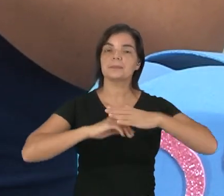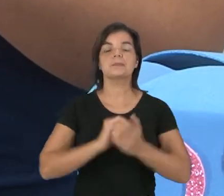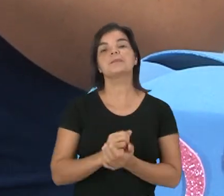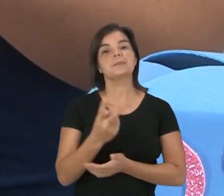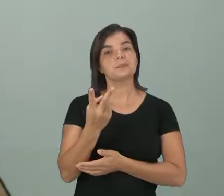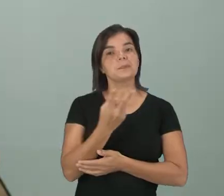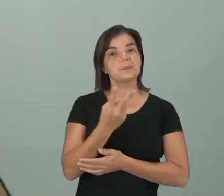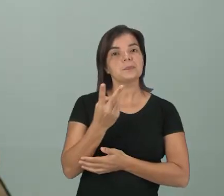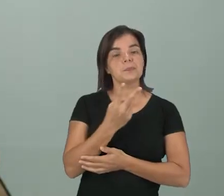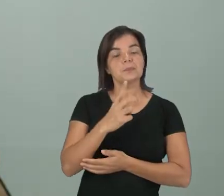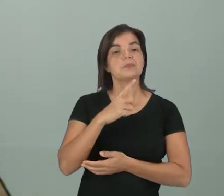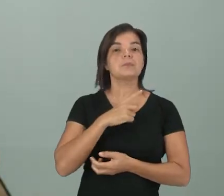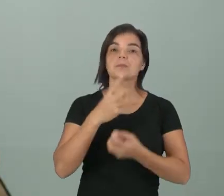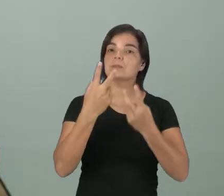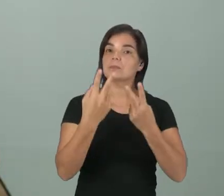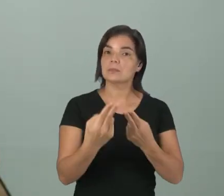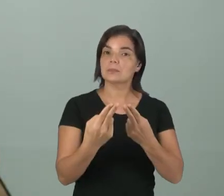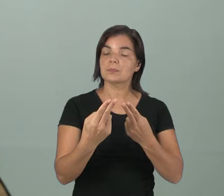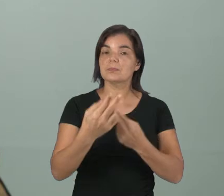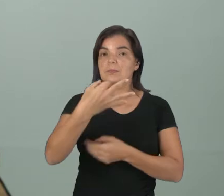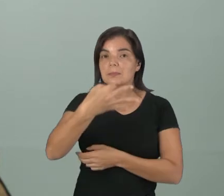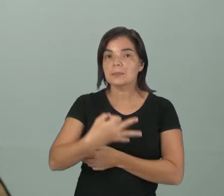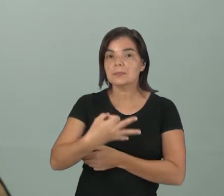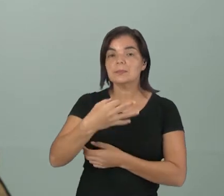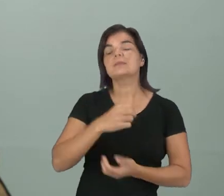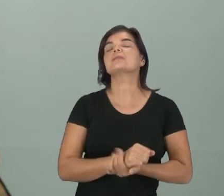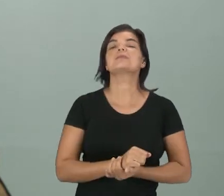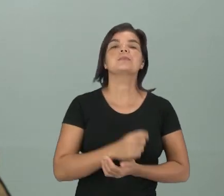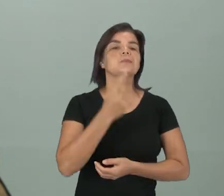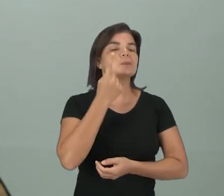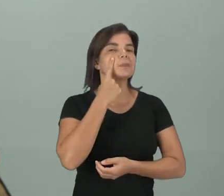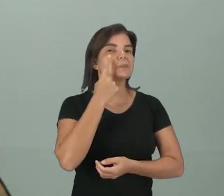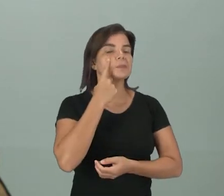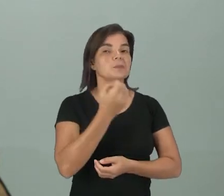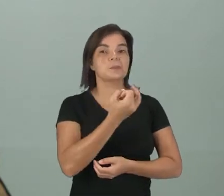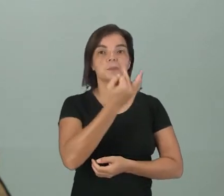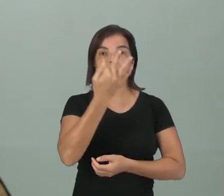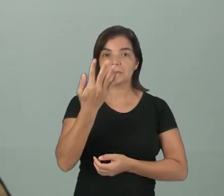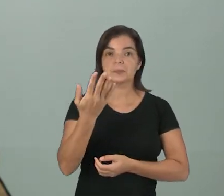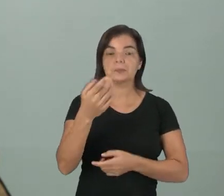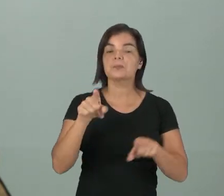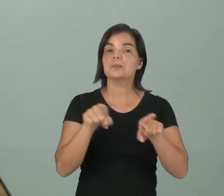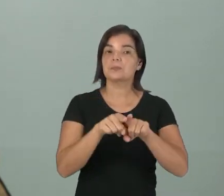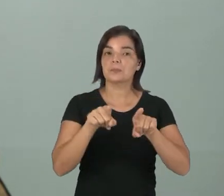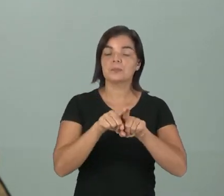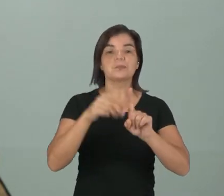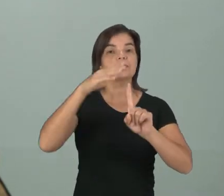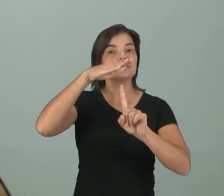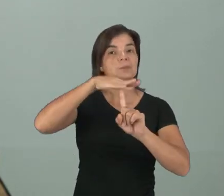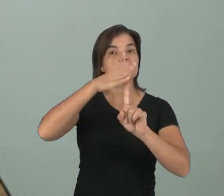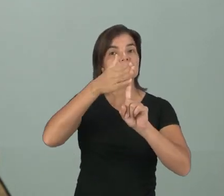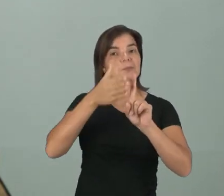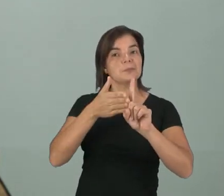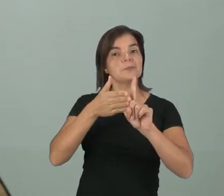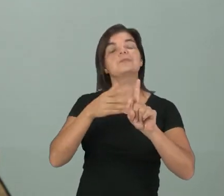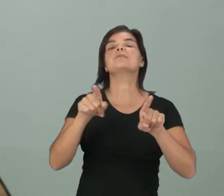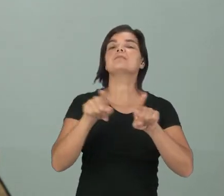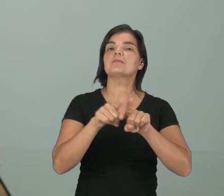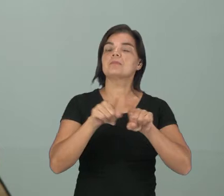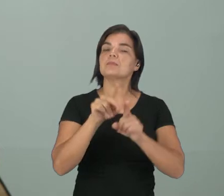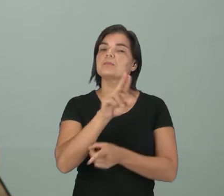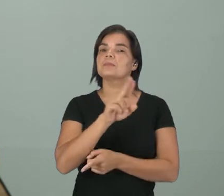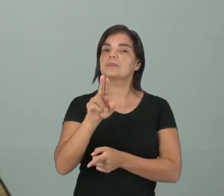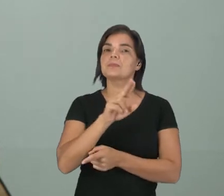essas 2 bases, elas são iguais, correto? Vamos ver, vamos contar os lados para nós sabermos qual seria o nome dado para